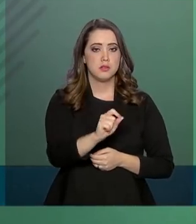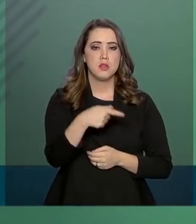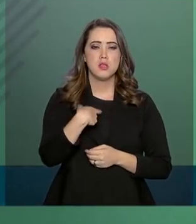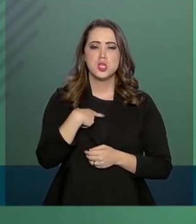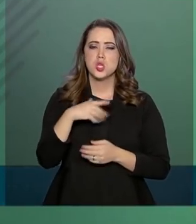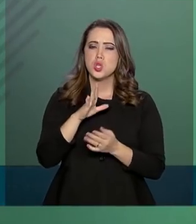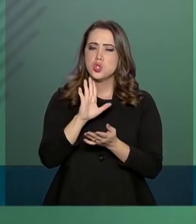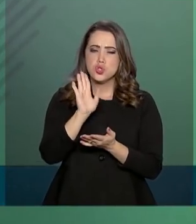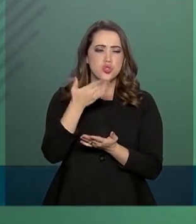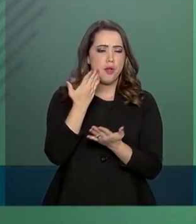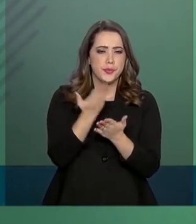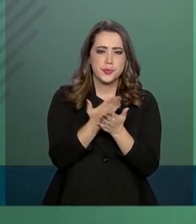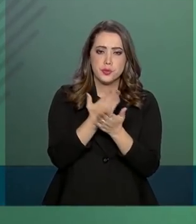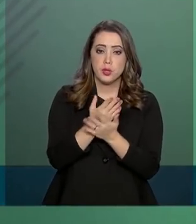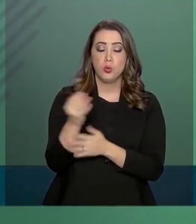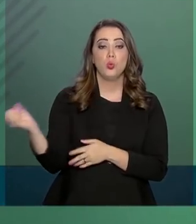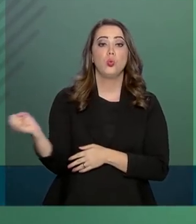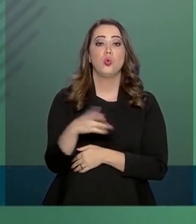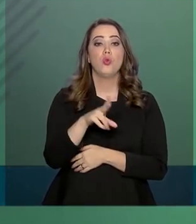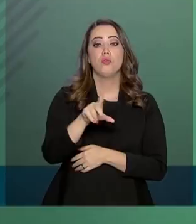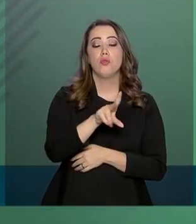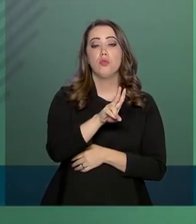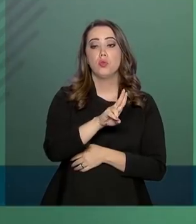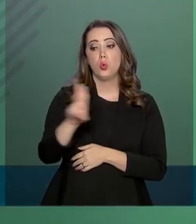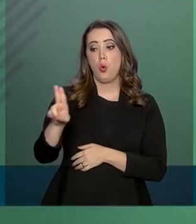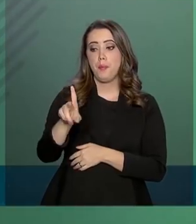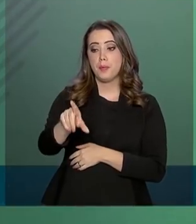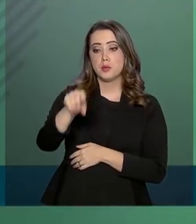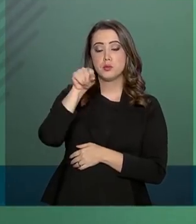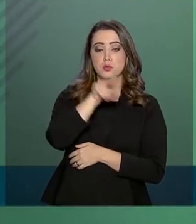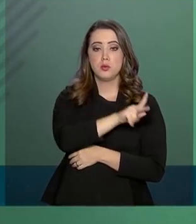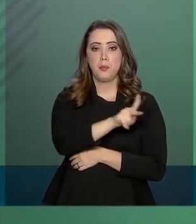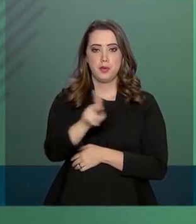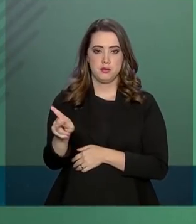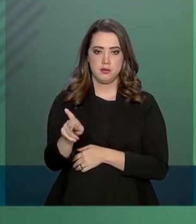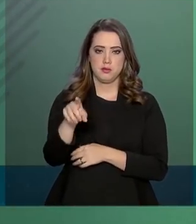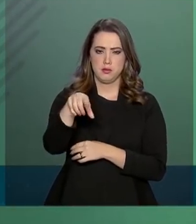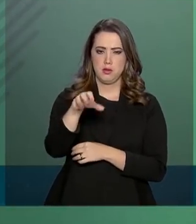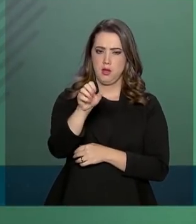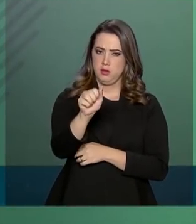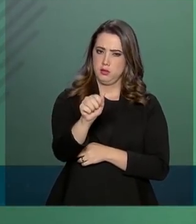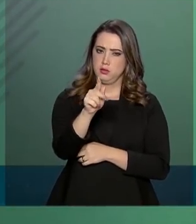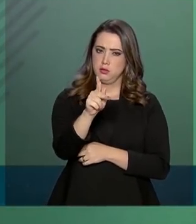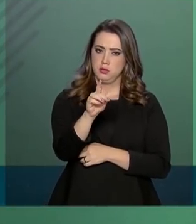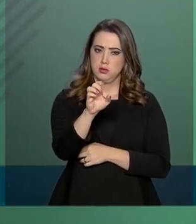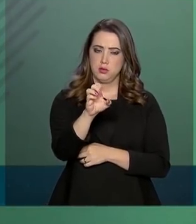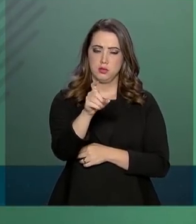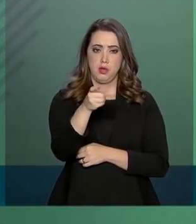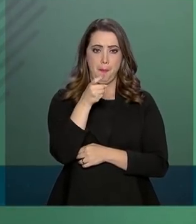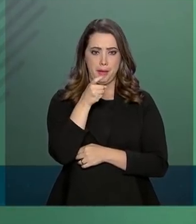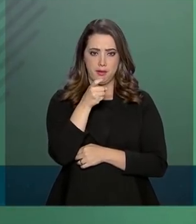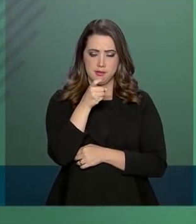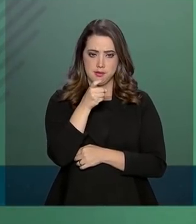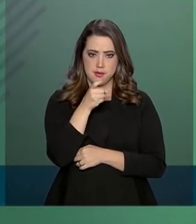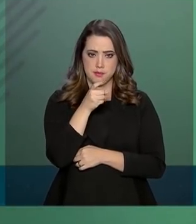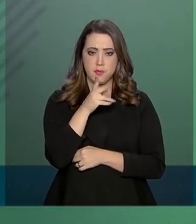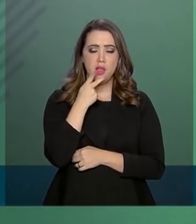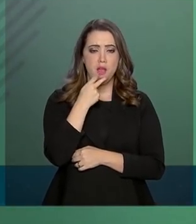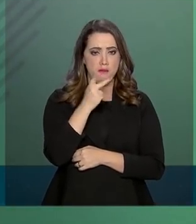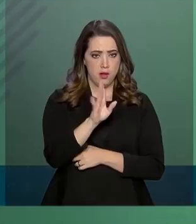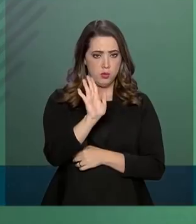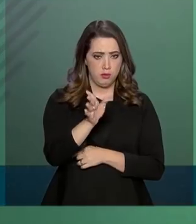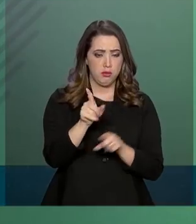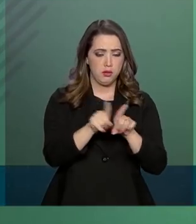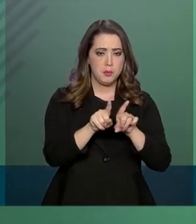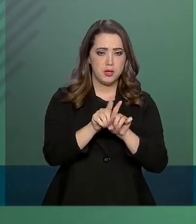nome do novo presidente daquela agência disse ainda que já tomou a decisão